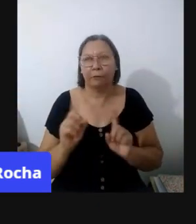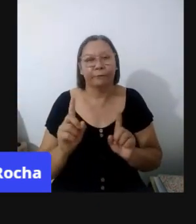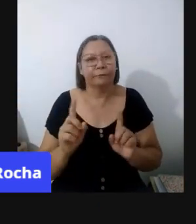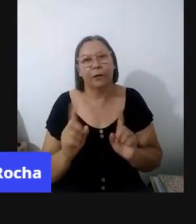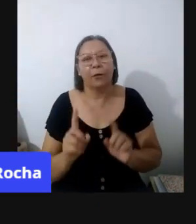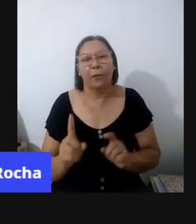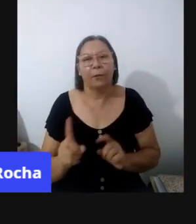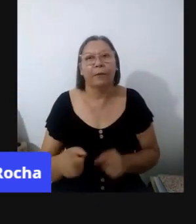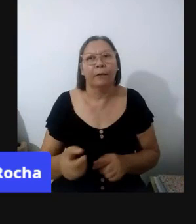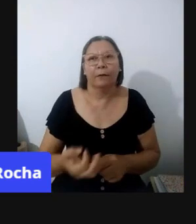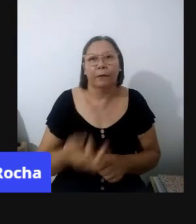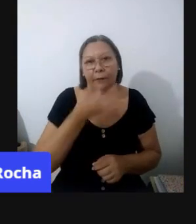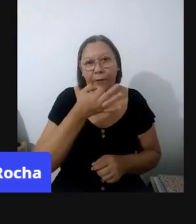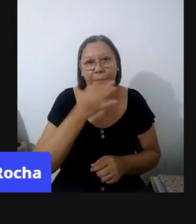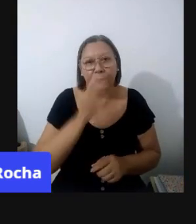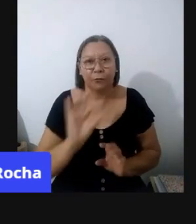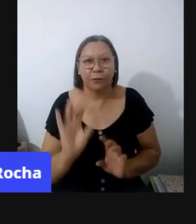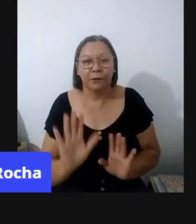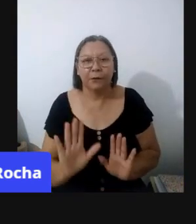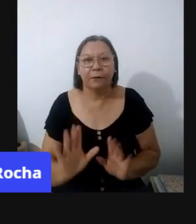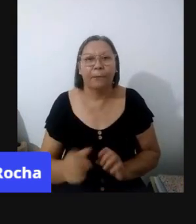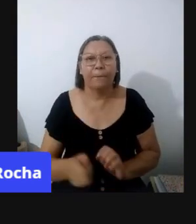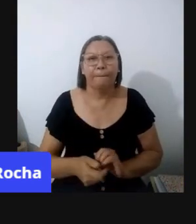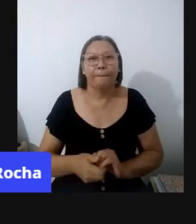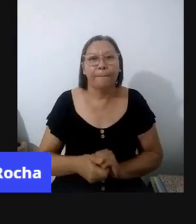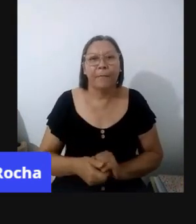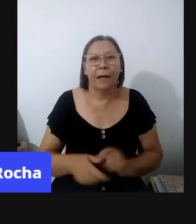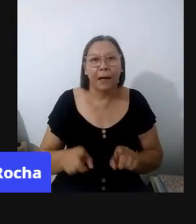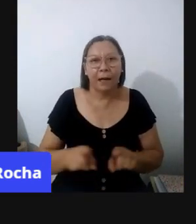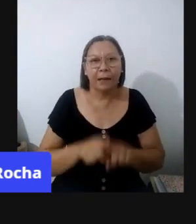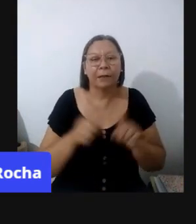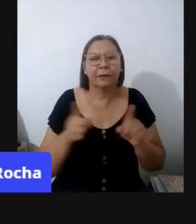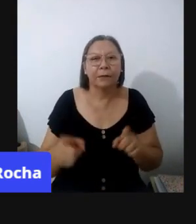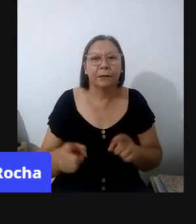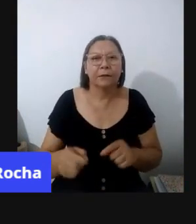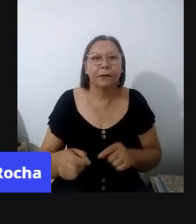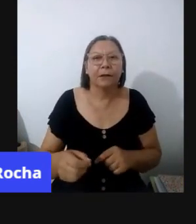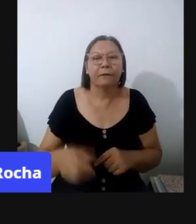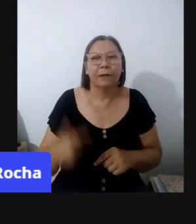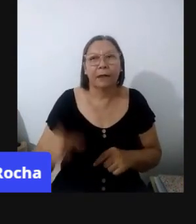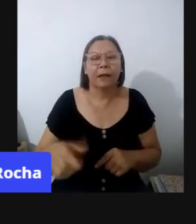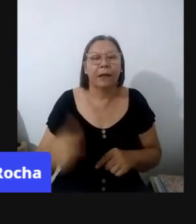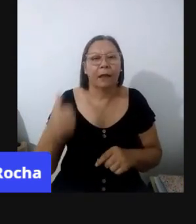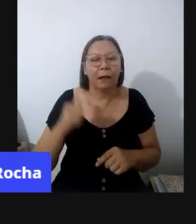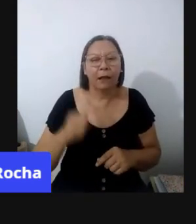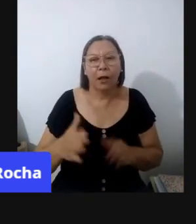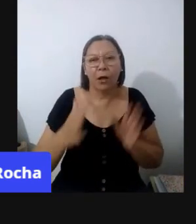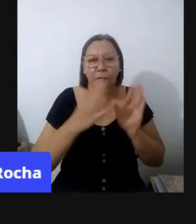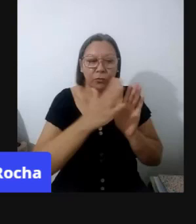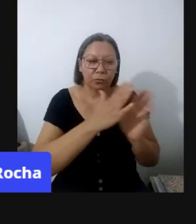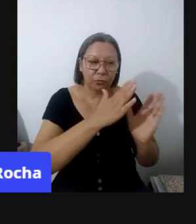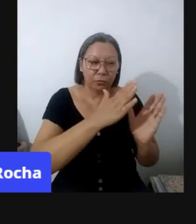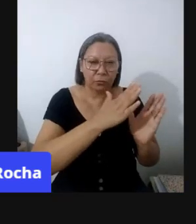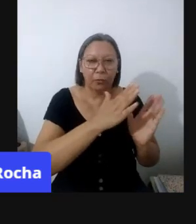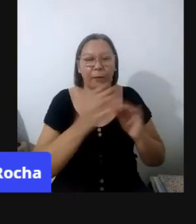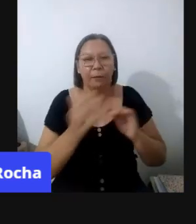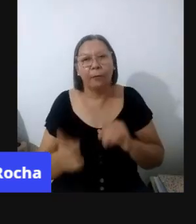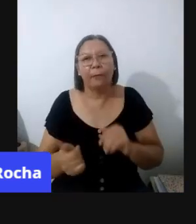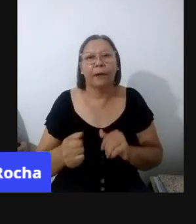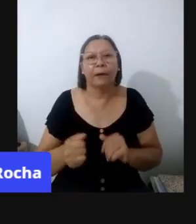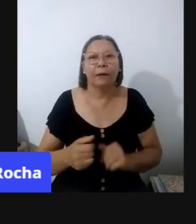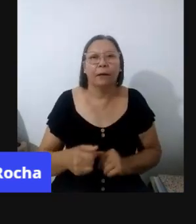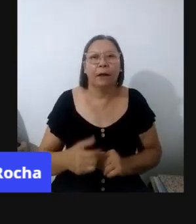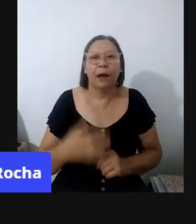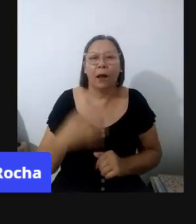nem saudável essa exposição, e ela vai gerar uma questão de sombra, de desconforto, e você vai acabar ficando com o